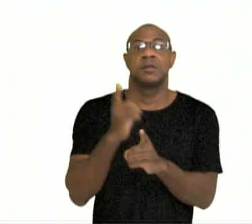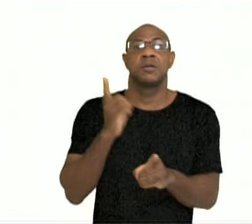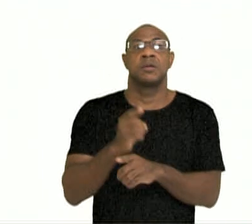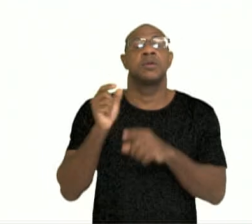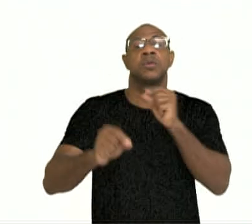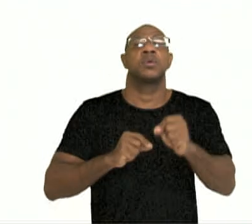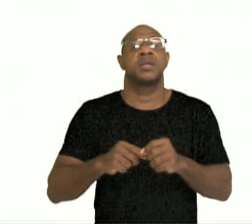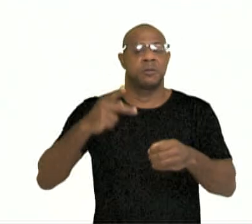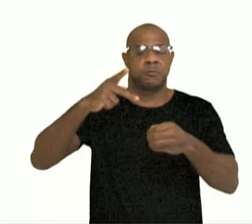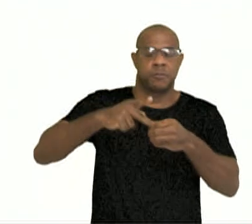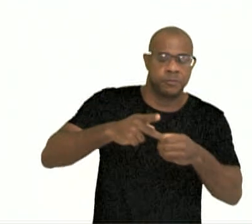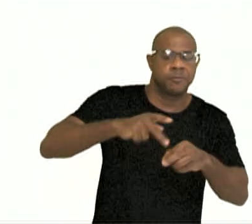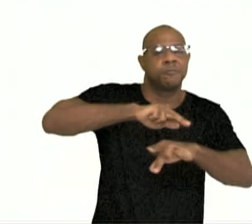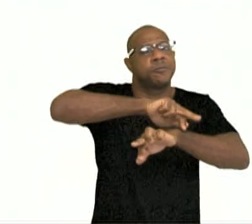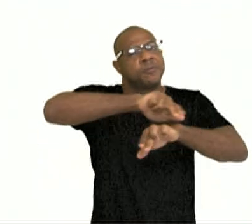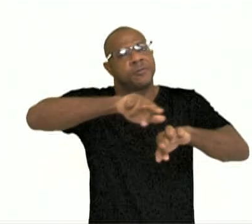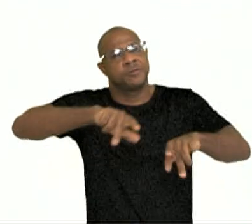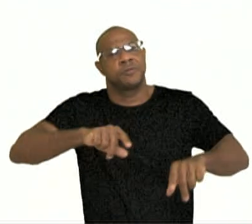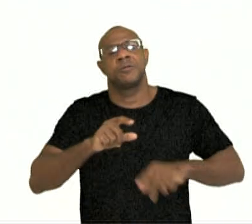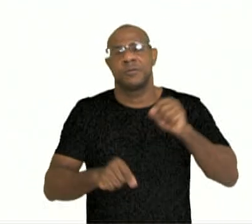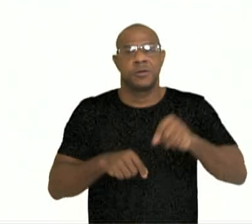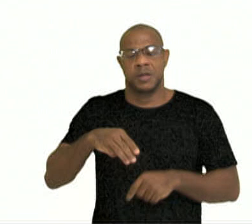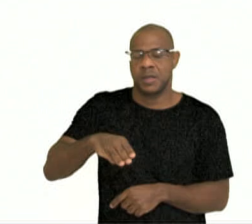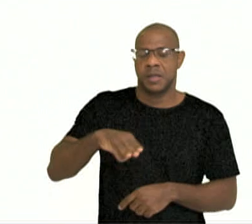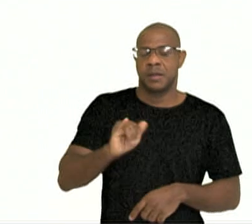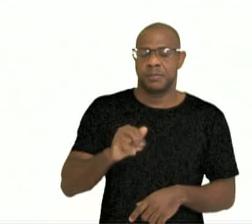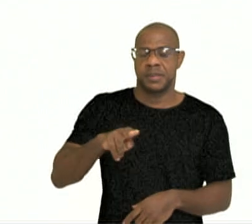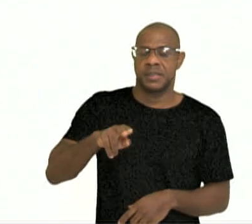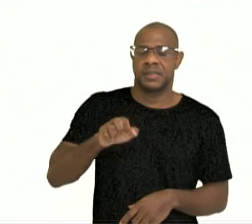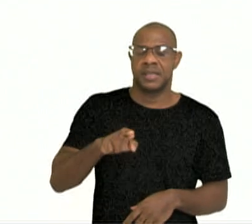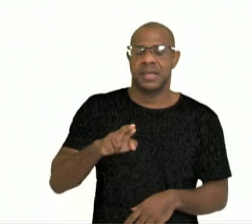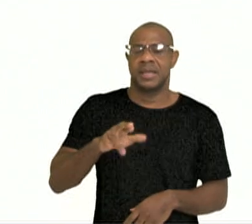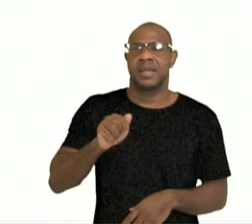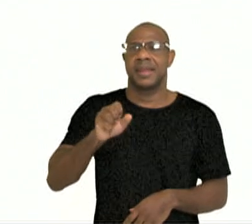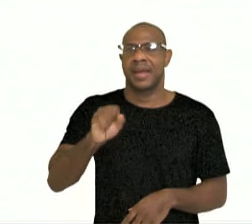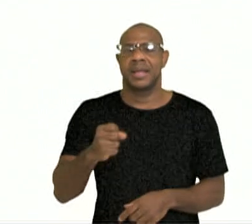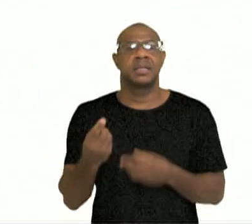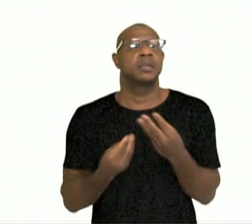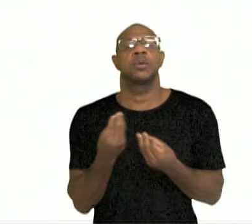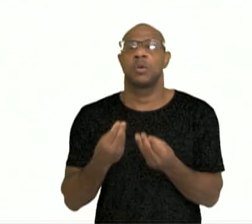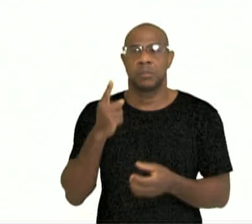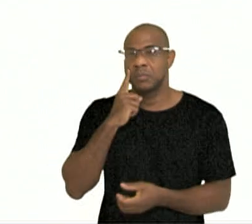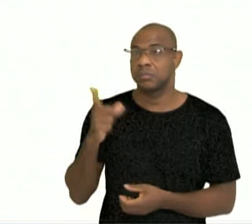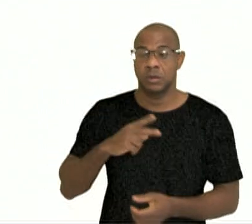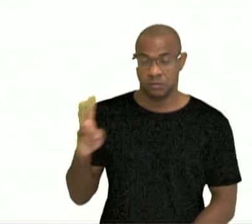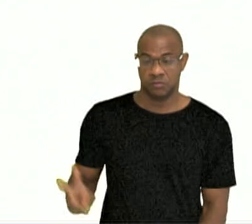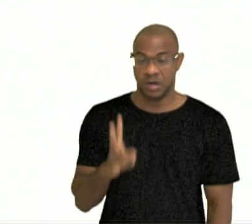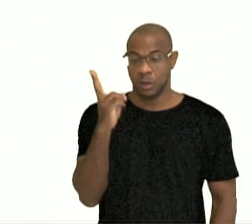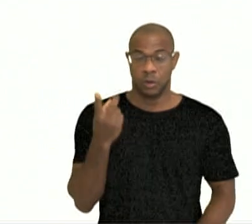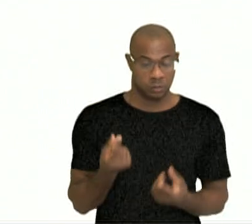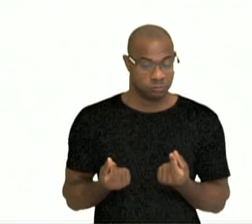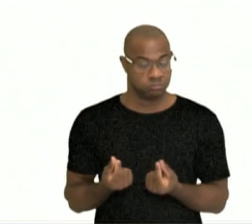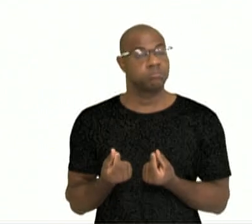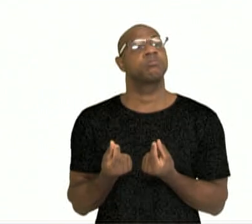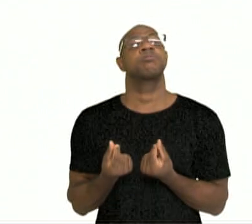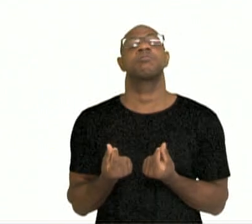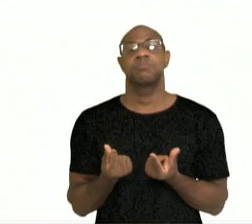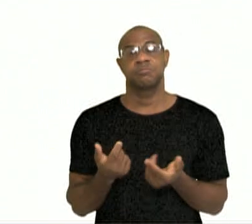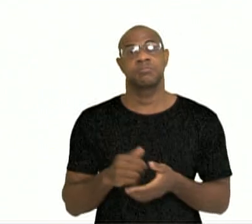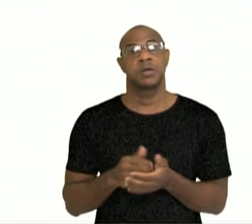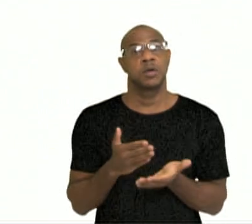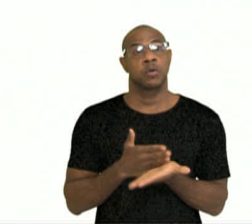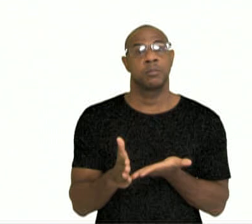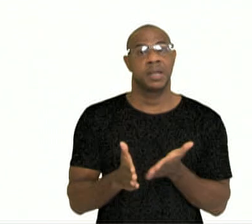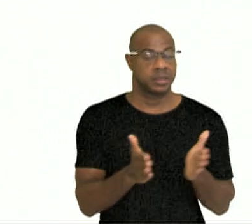o deslocamento e o povoamento do interior. A busca por minerais que tinham valor econômico. Então começa ali o período